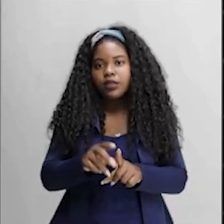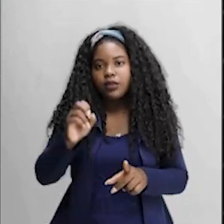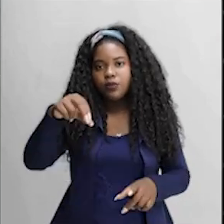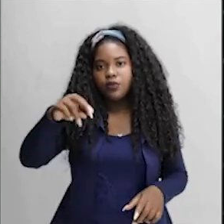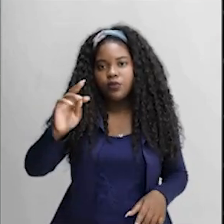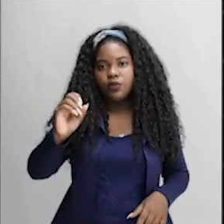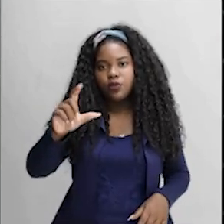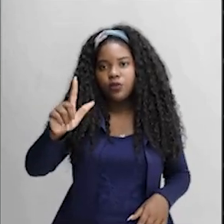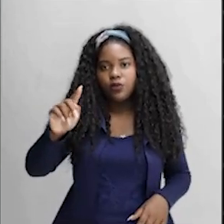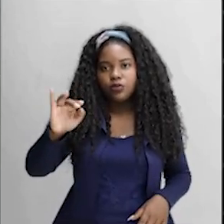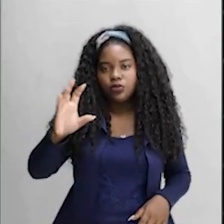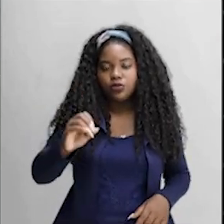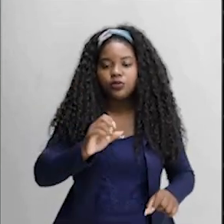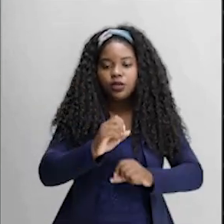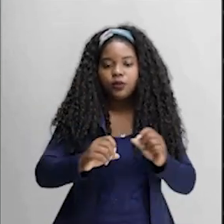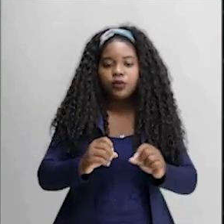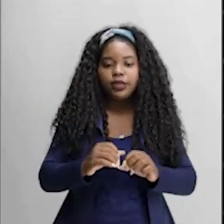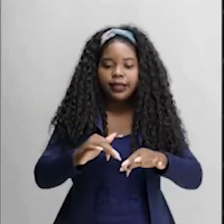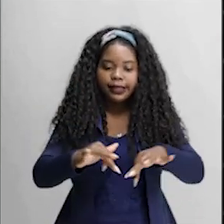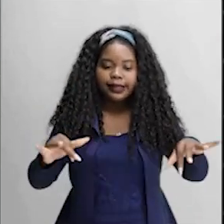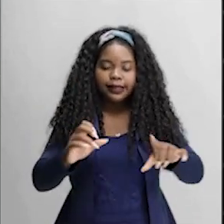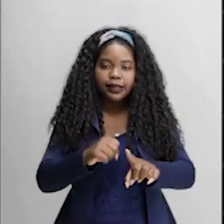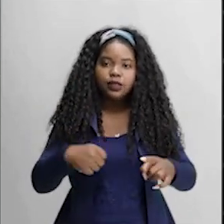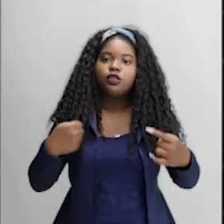divisão social, famosa.